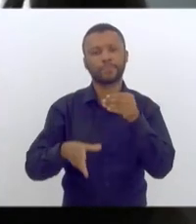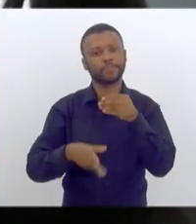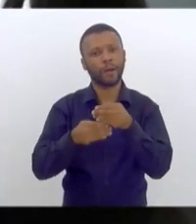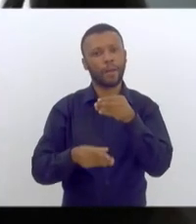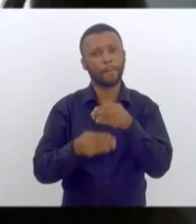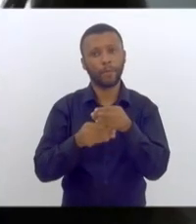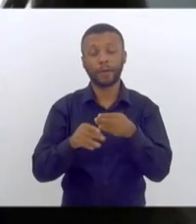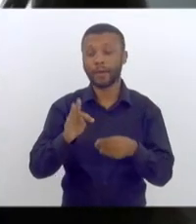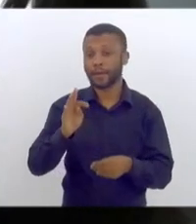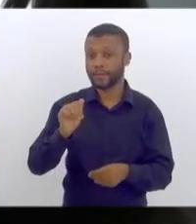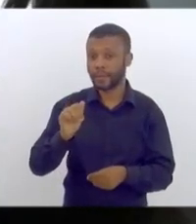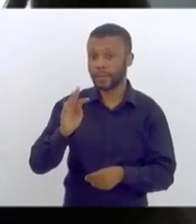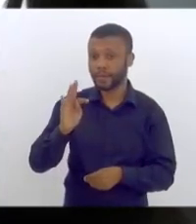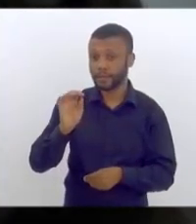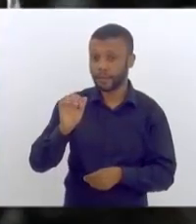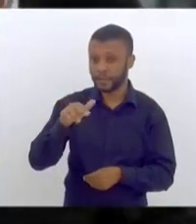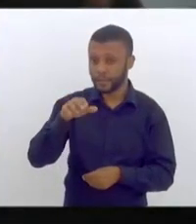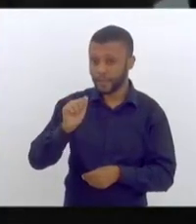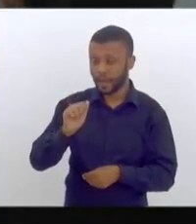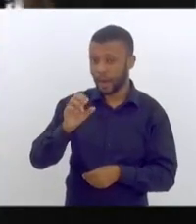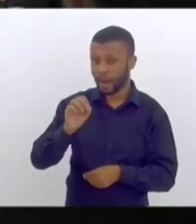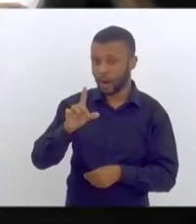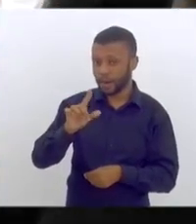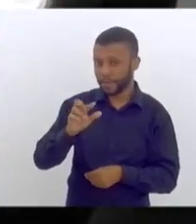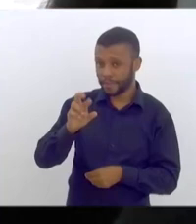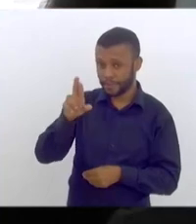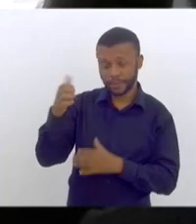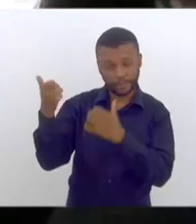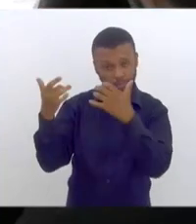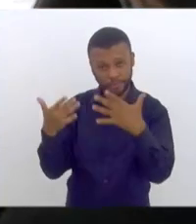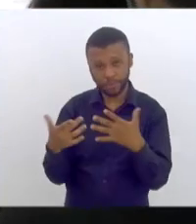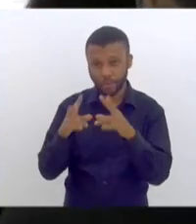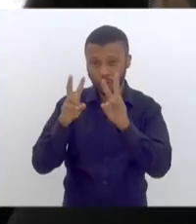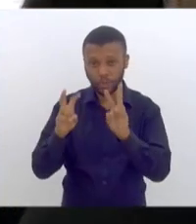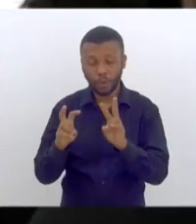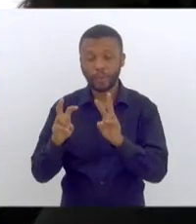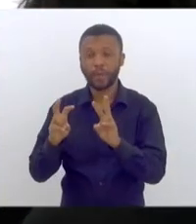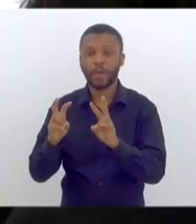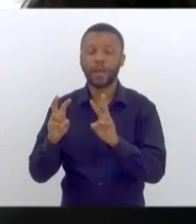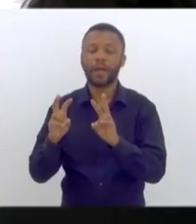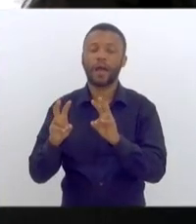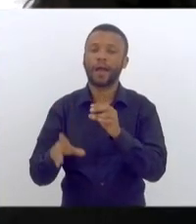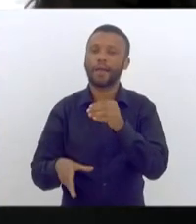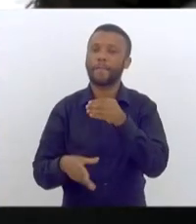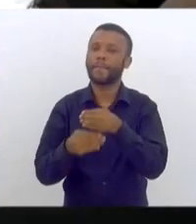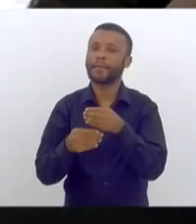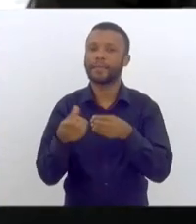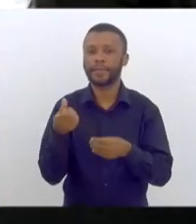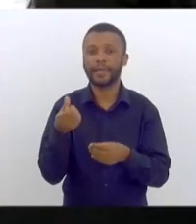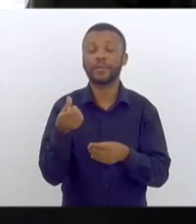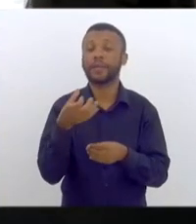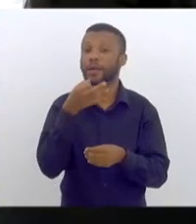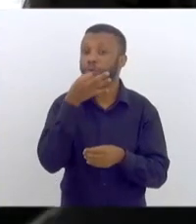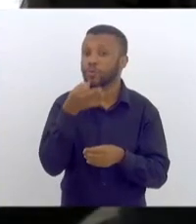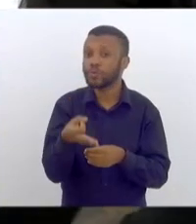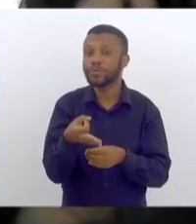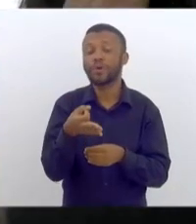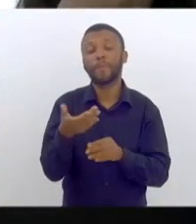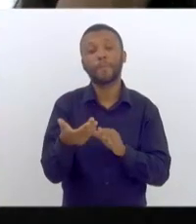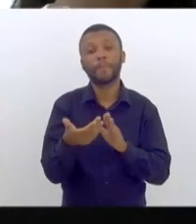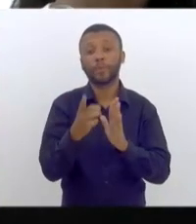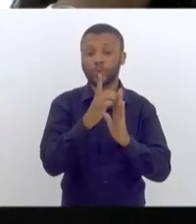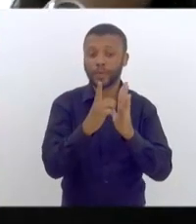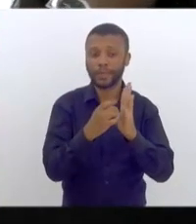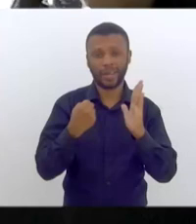Oliver tava falando com relação a emenda 6 a gente só na sugestão de emenda para tirar o número do